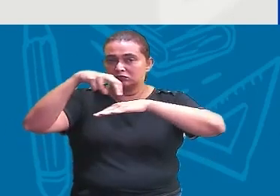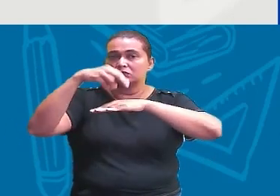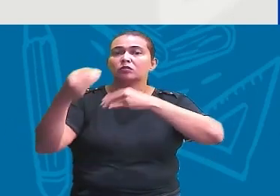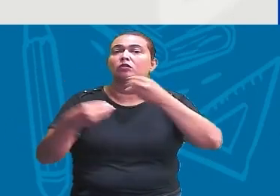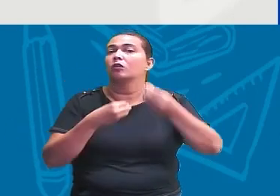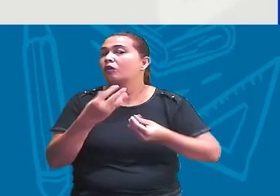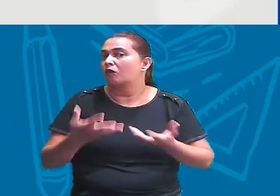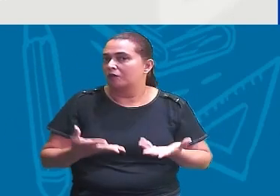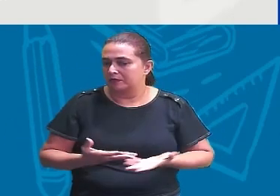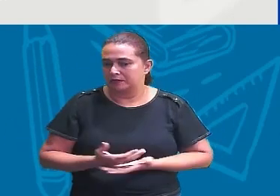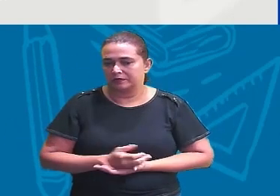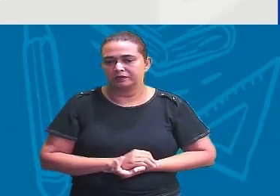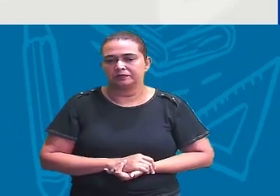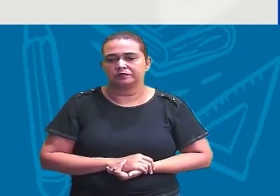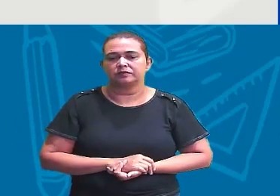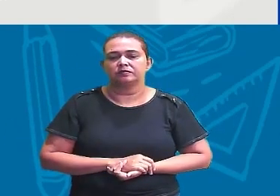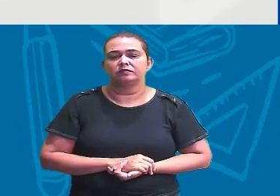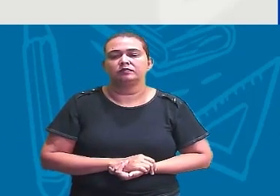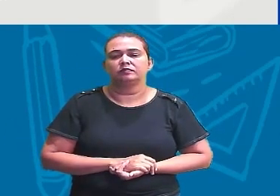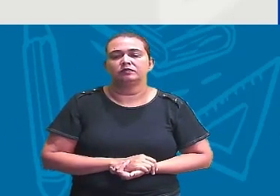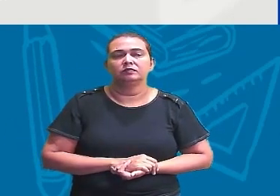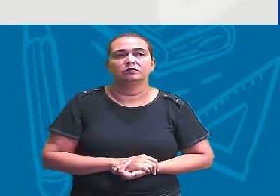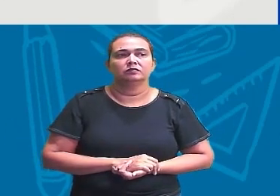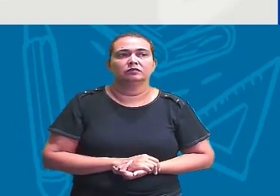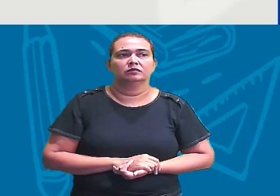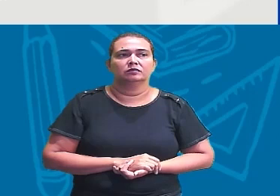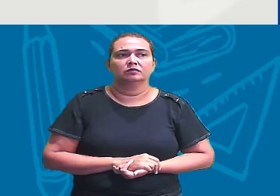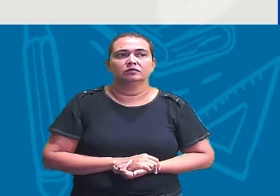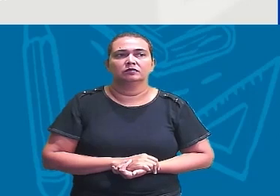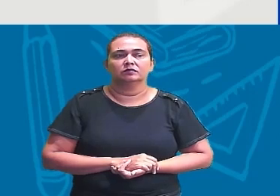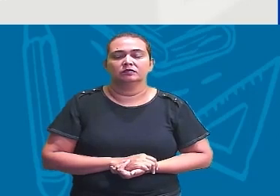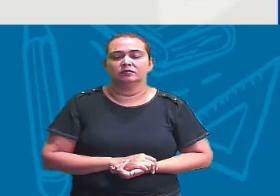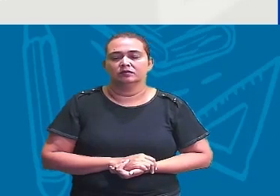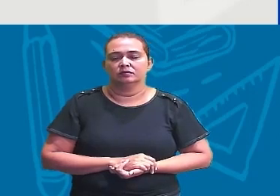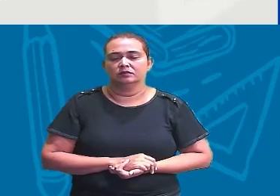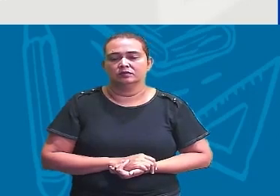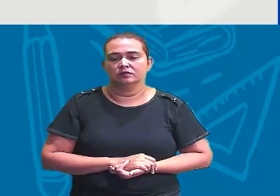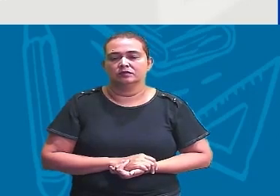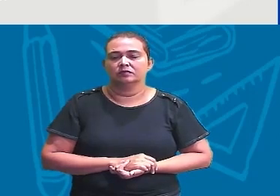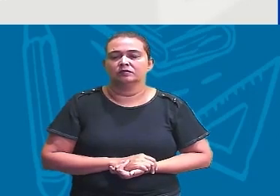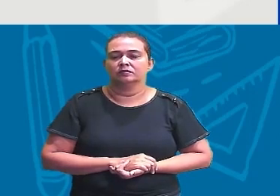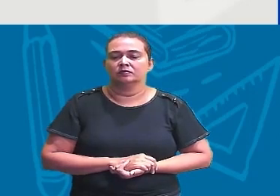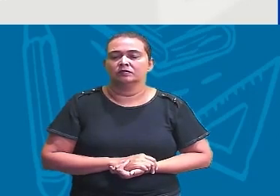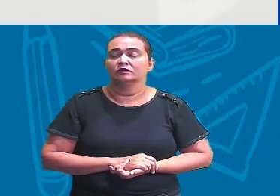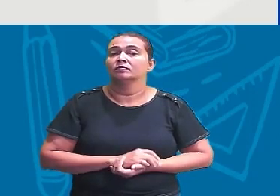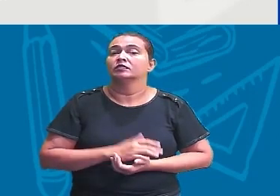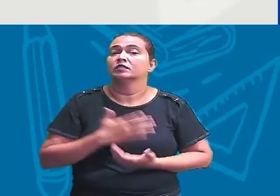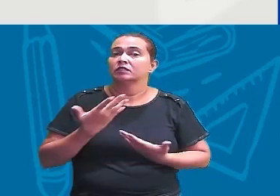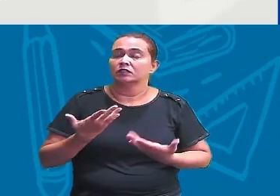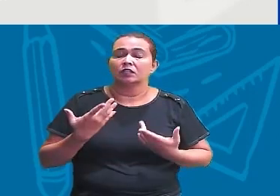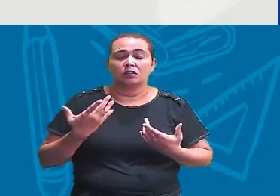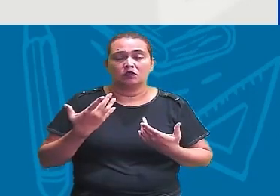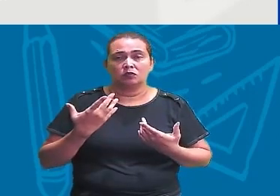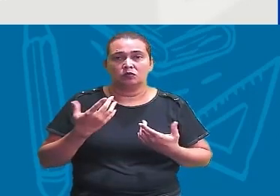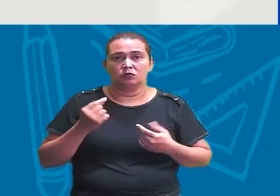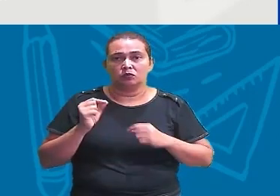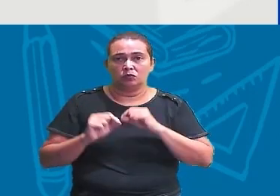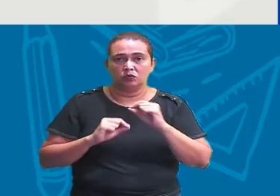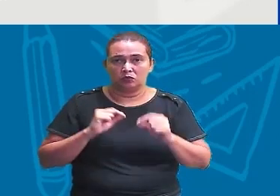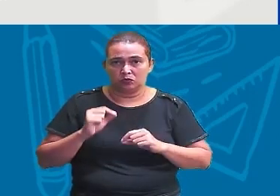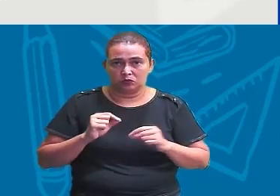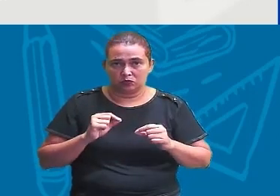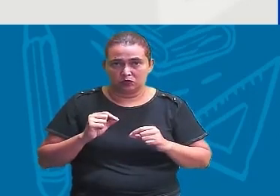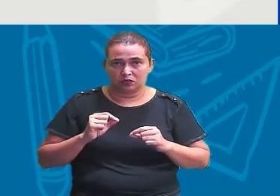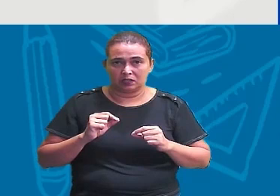né? O avanço dos inimigos era retardado pelo uso